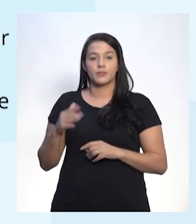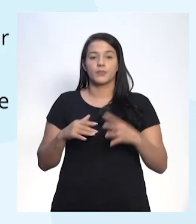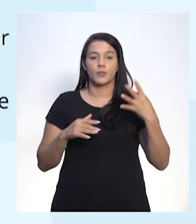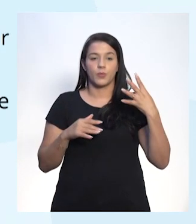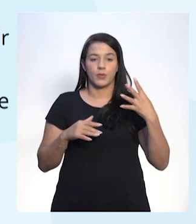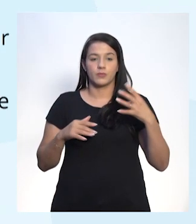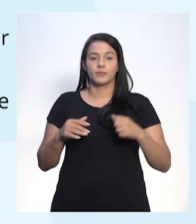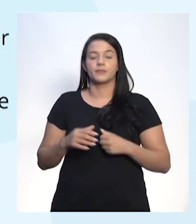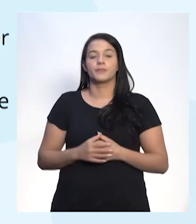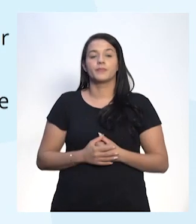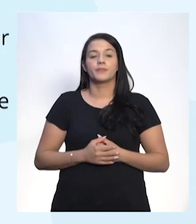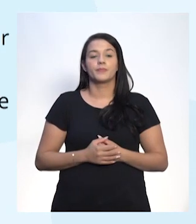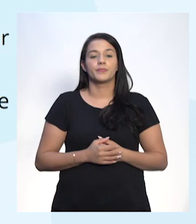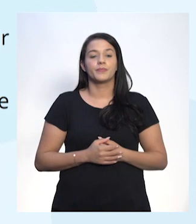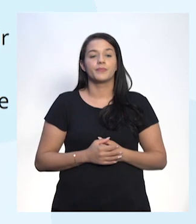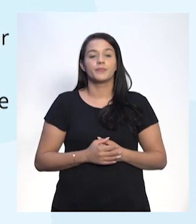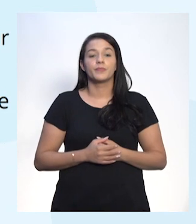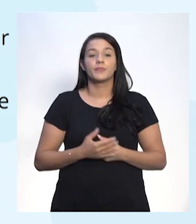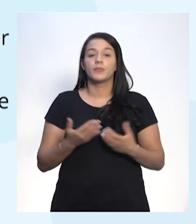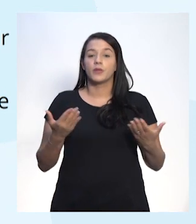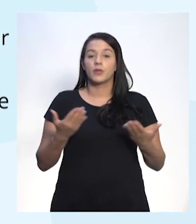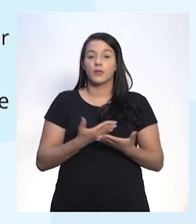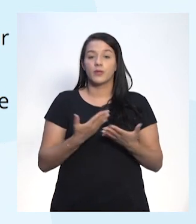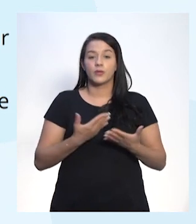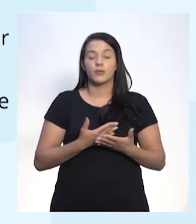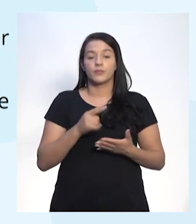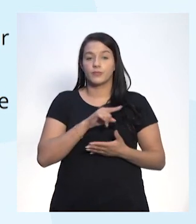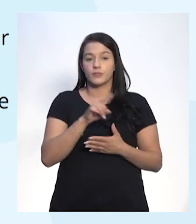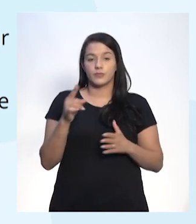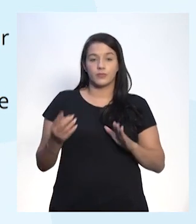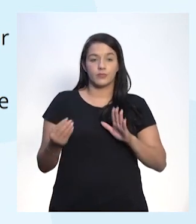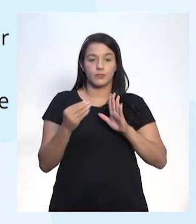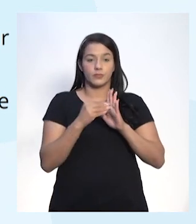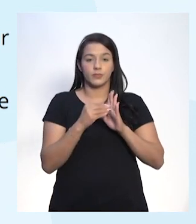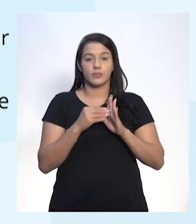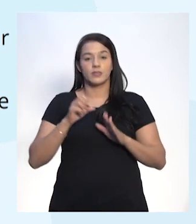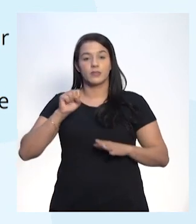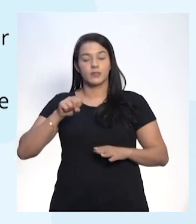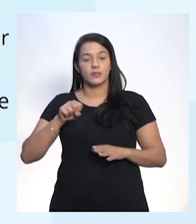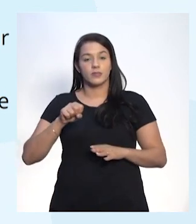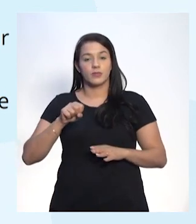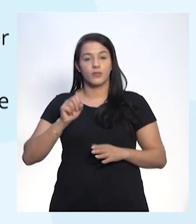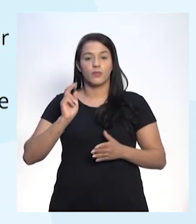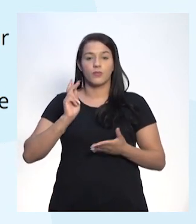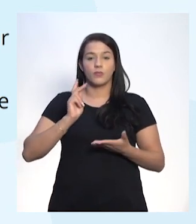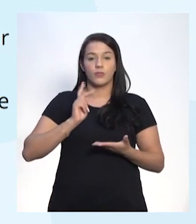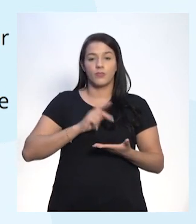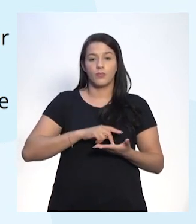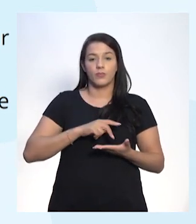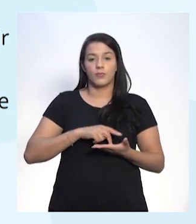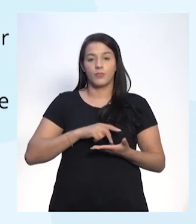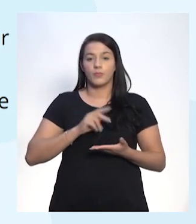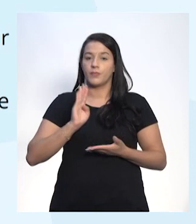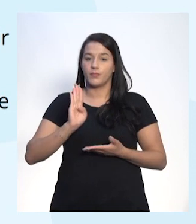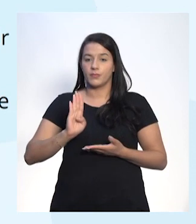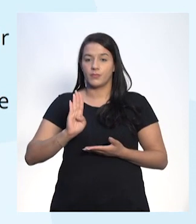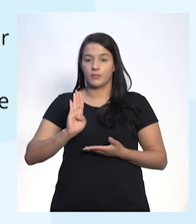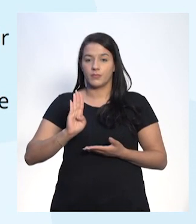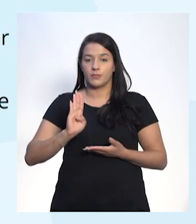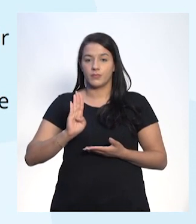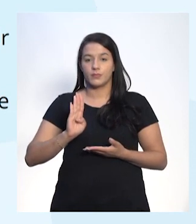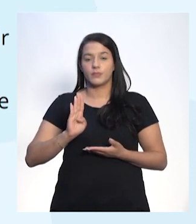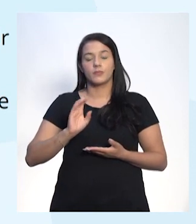4. E agora eu quero que vocês escrevam no chat se são benefits, são